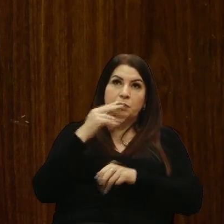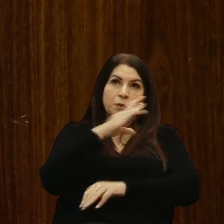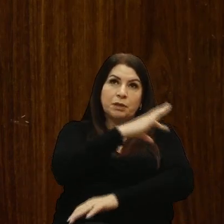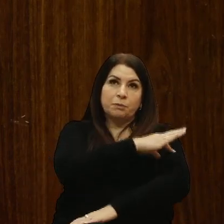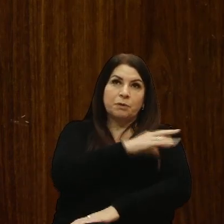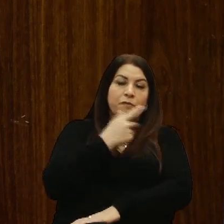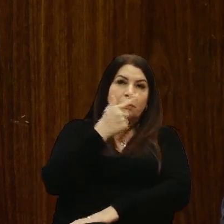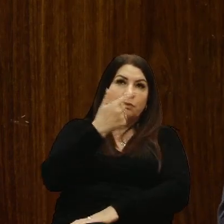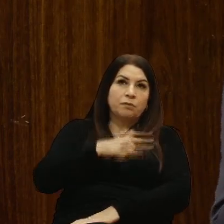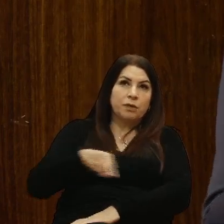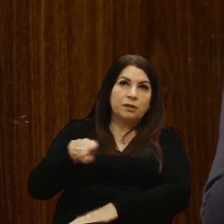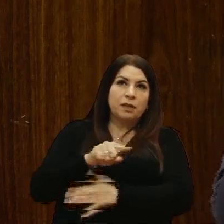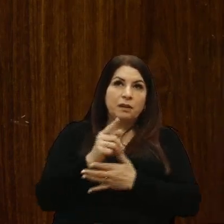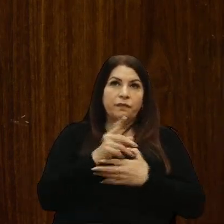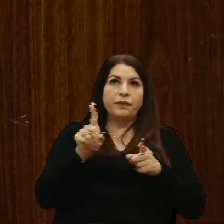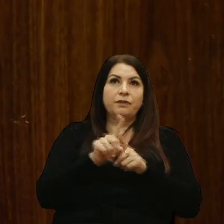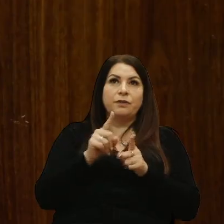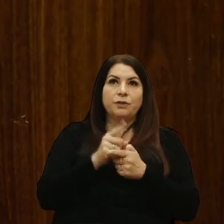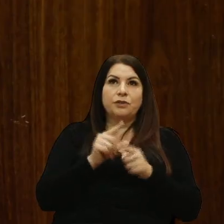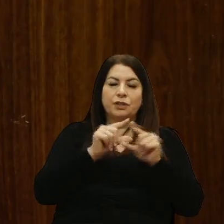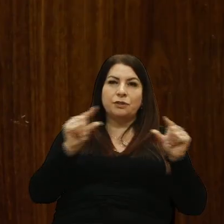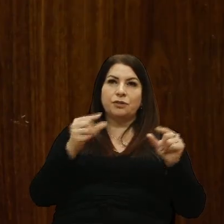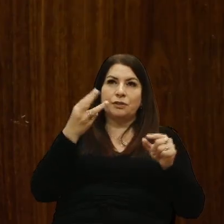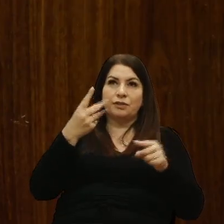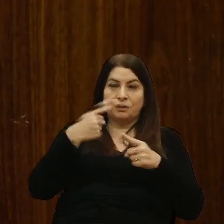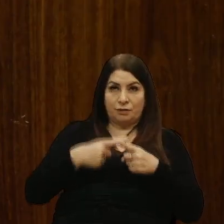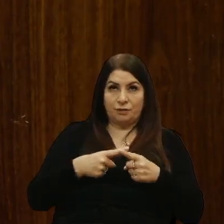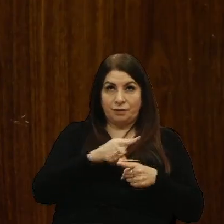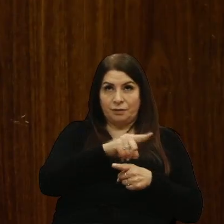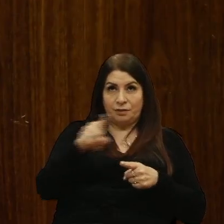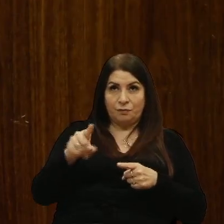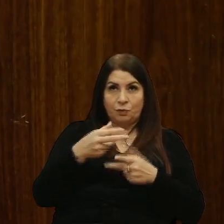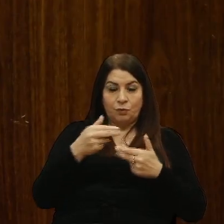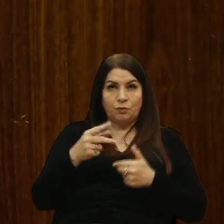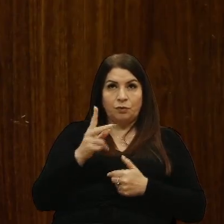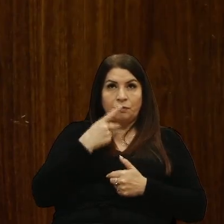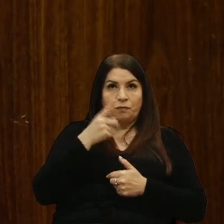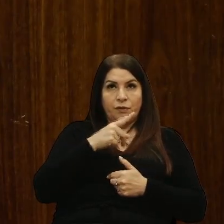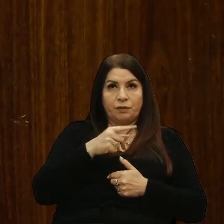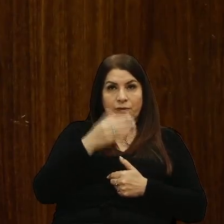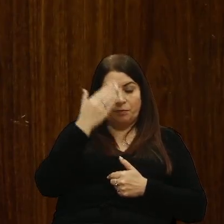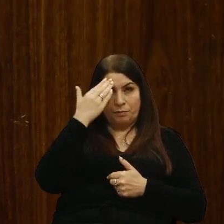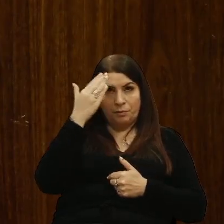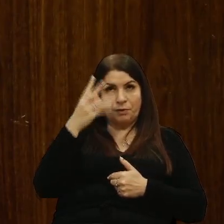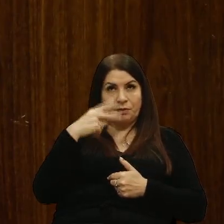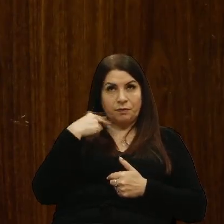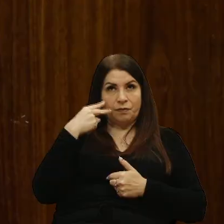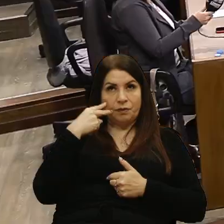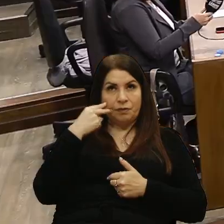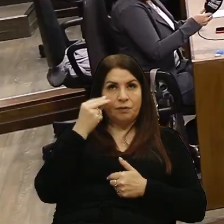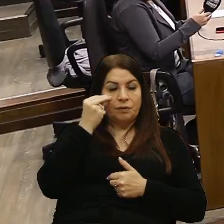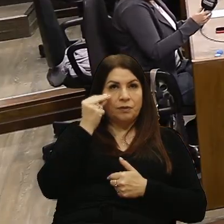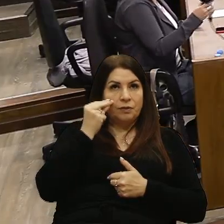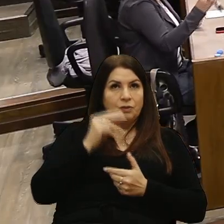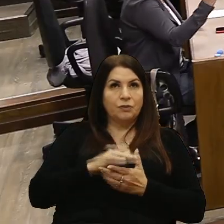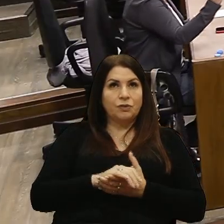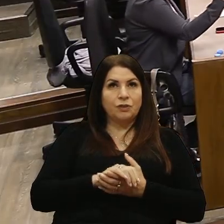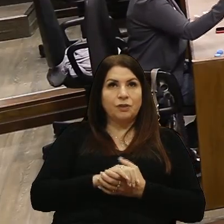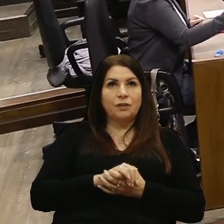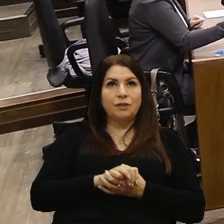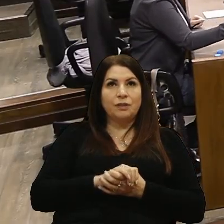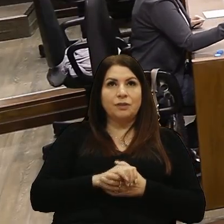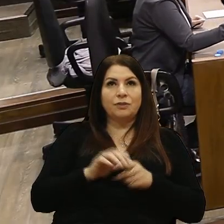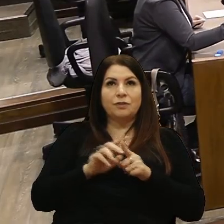não repita mais essa frase, que é a terceira vez que ele fala uma coisa que eu não falei. Obrigada, vereador Libardi. Uma